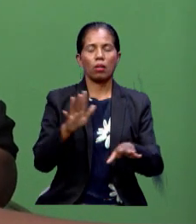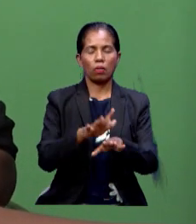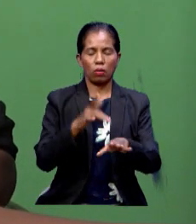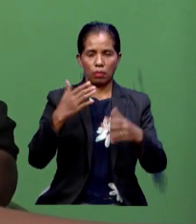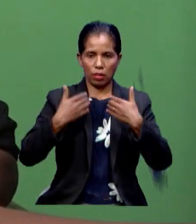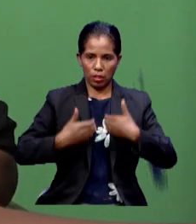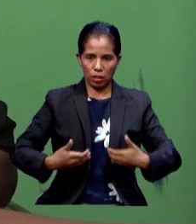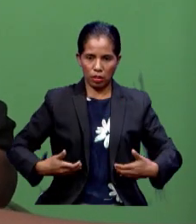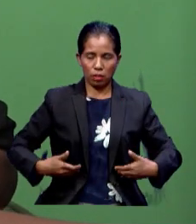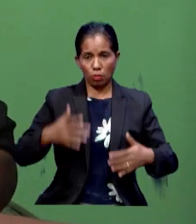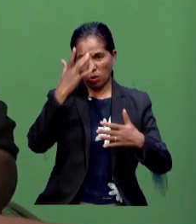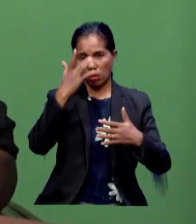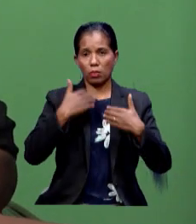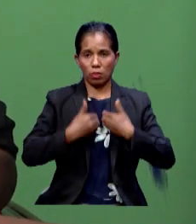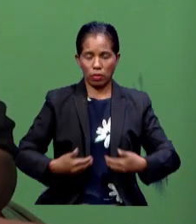ne